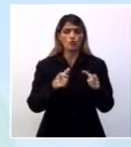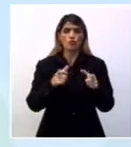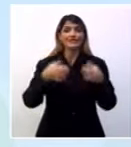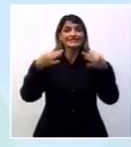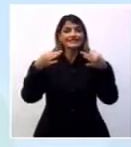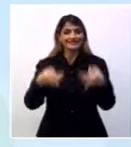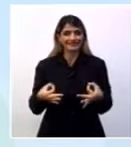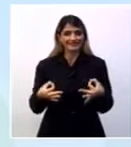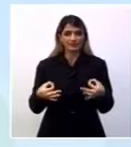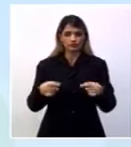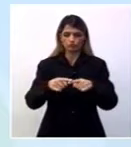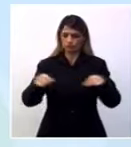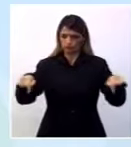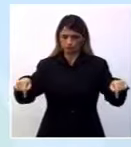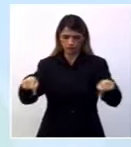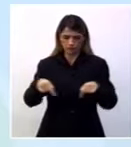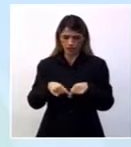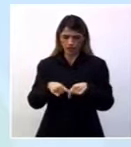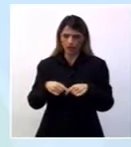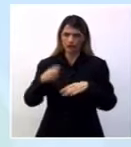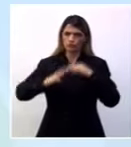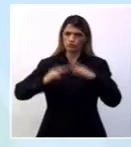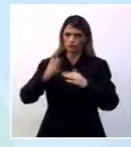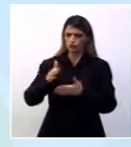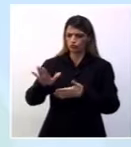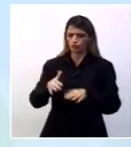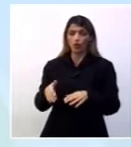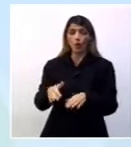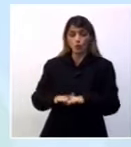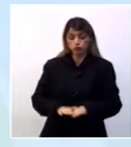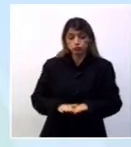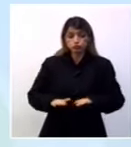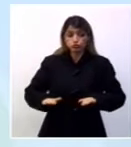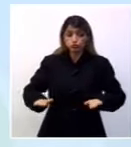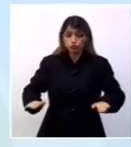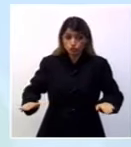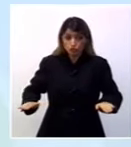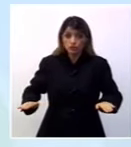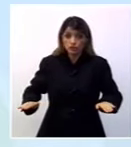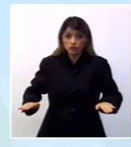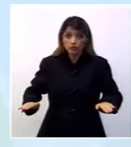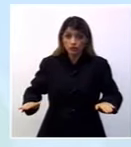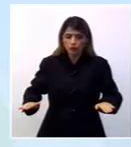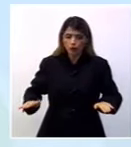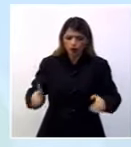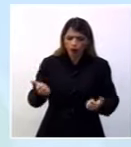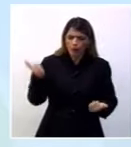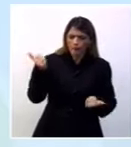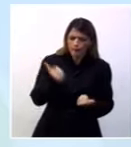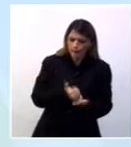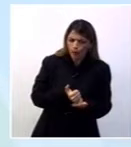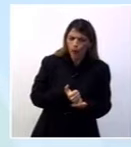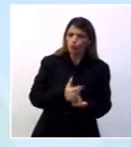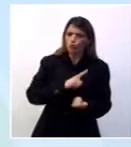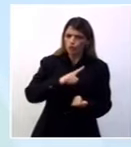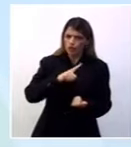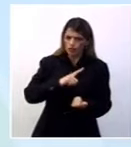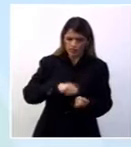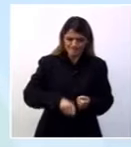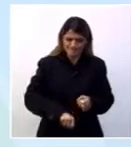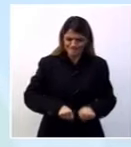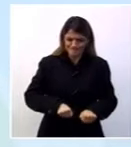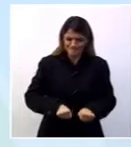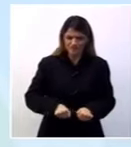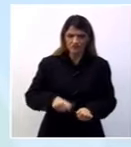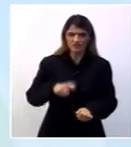O espaço que você está praticando essa luta. O piso, né? Tem algum apoio para você poder executar o movimento? Se a luta